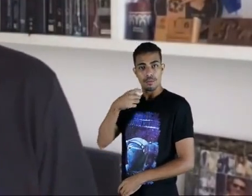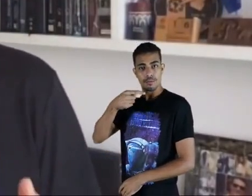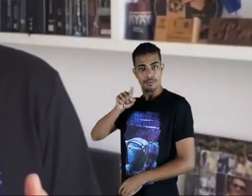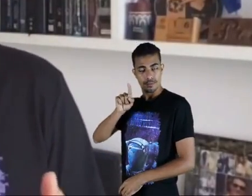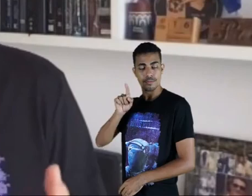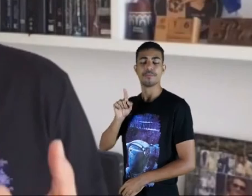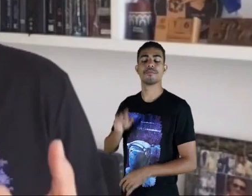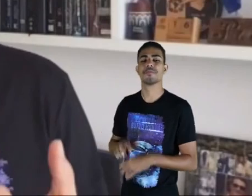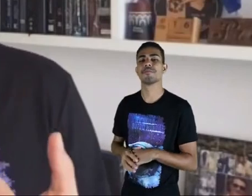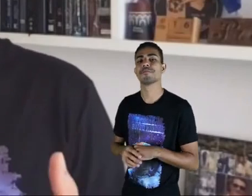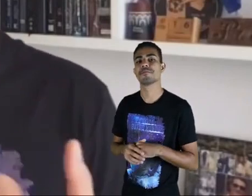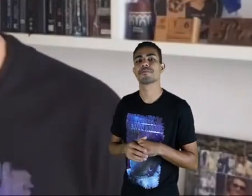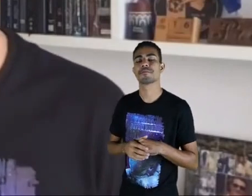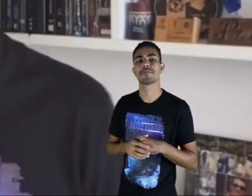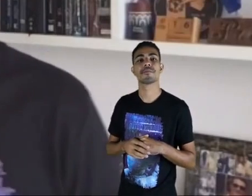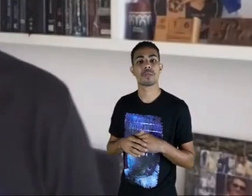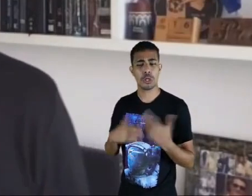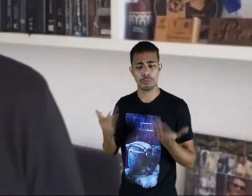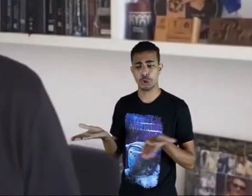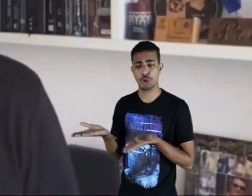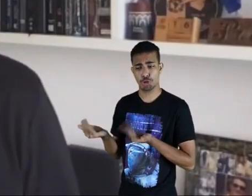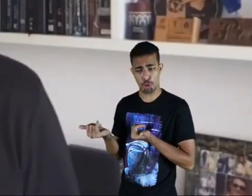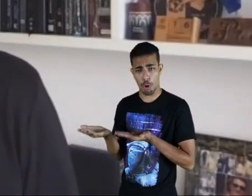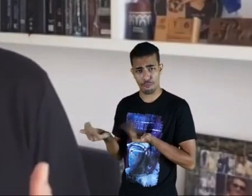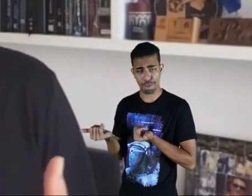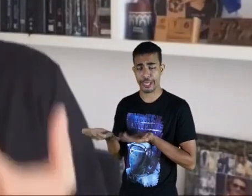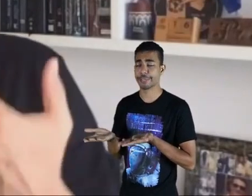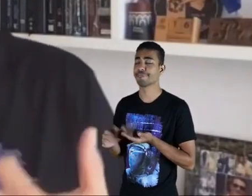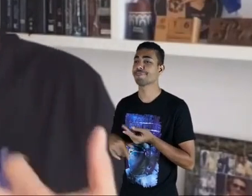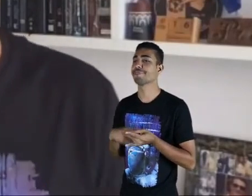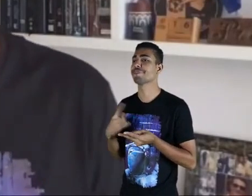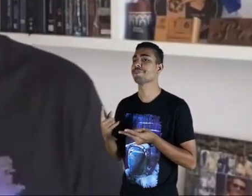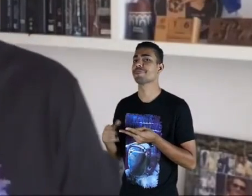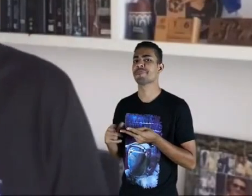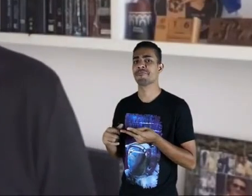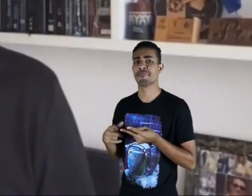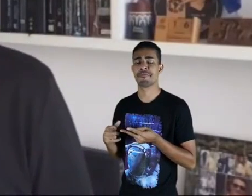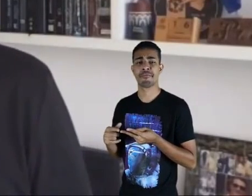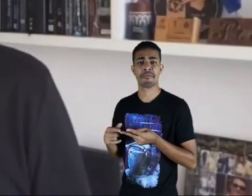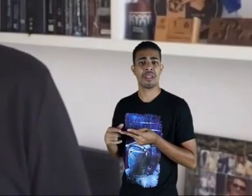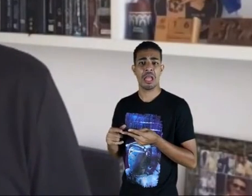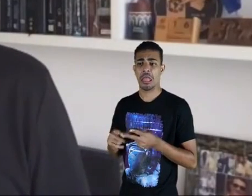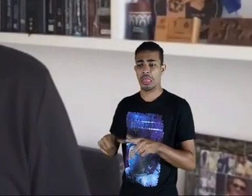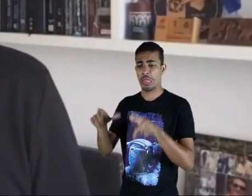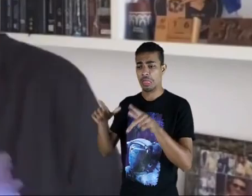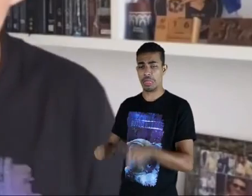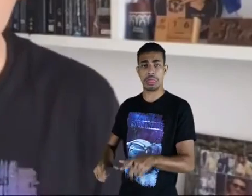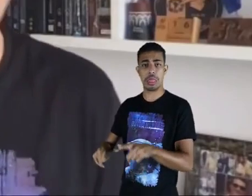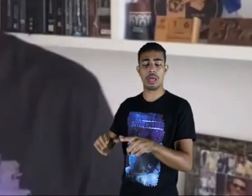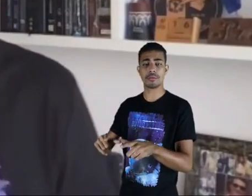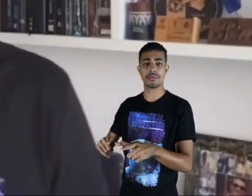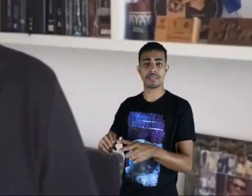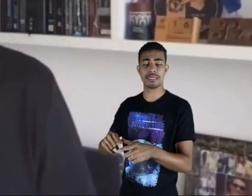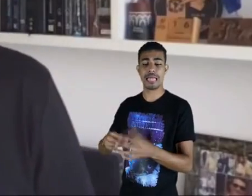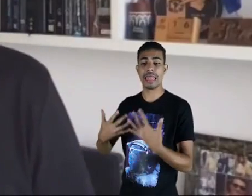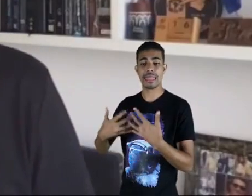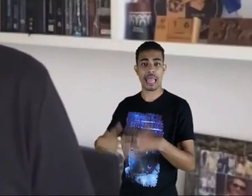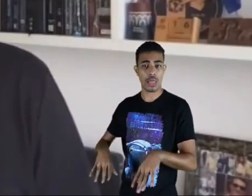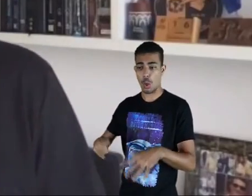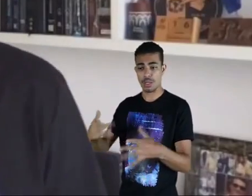adolescente, José, jovem, José, forasteiro, José,